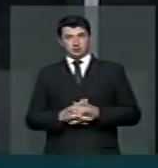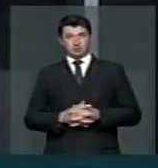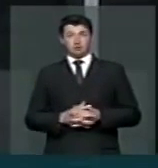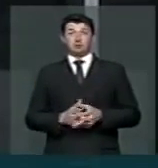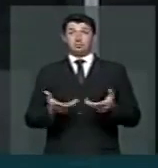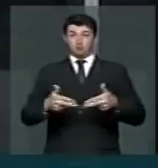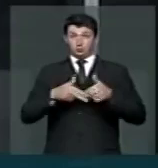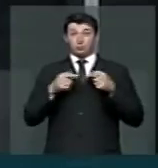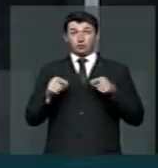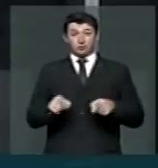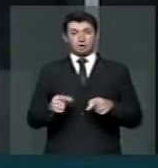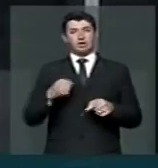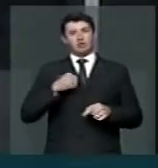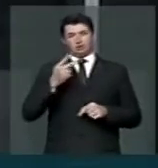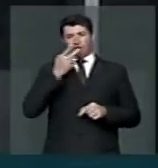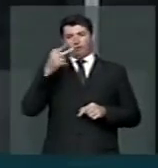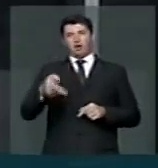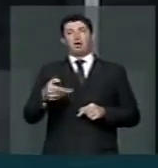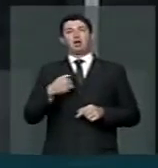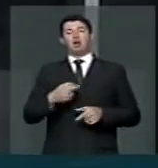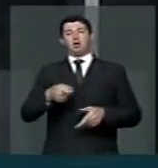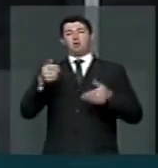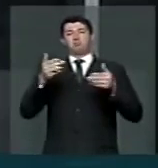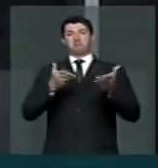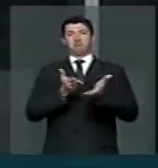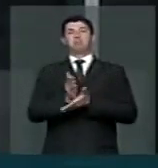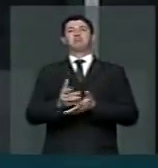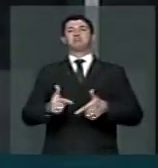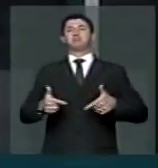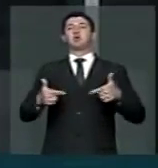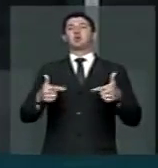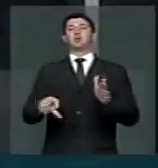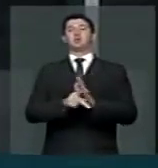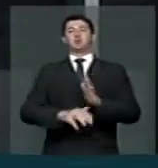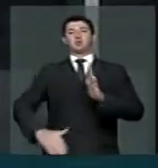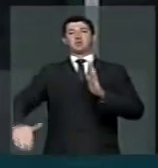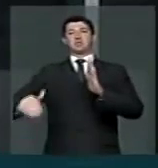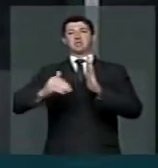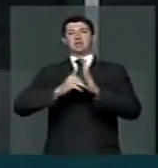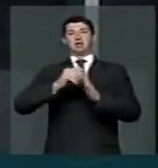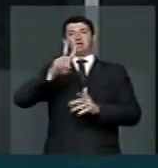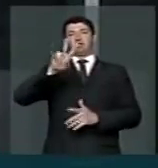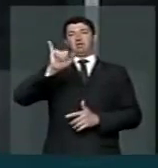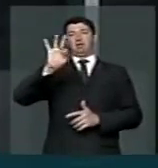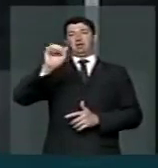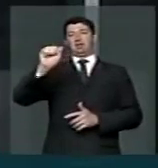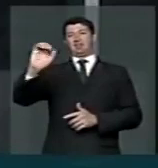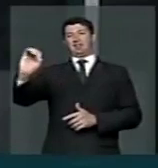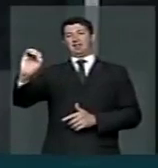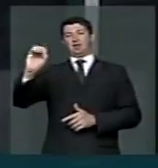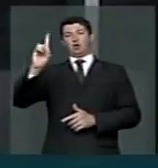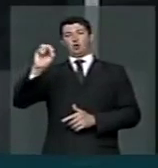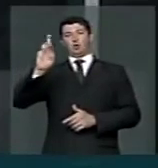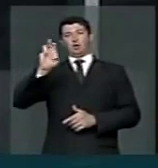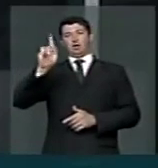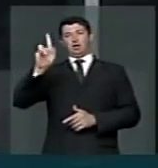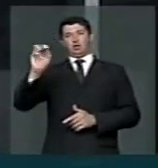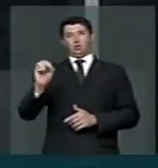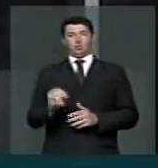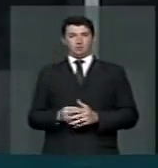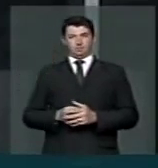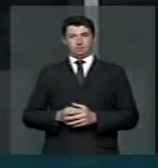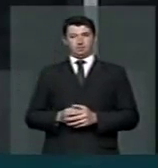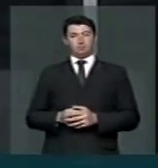Por isso, manifesto minha aprovação à iniciativa do senador Vital do Rego, autor da proposta, e para